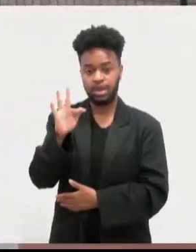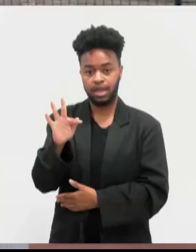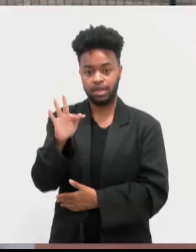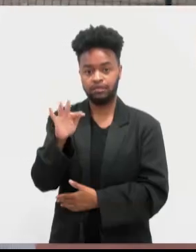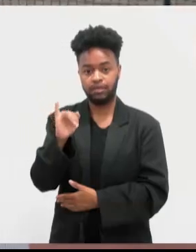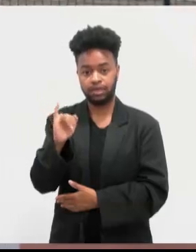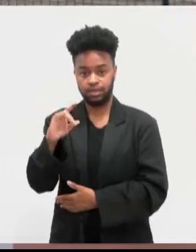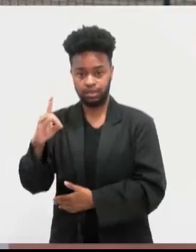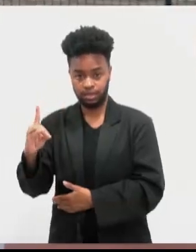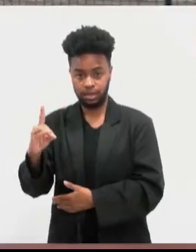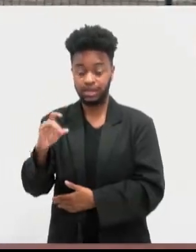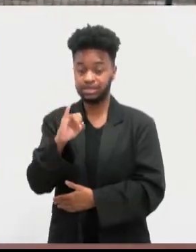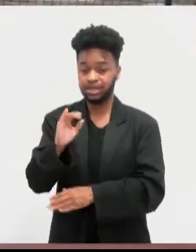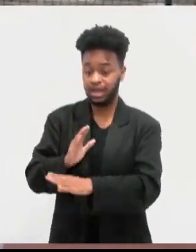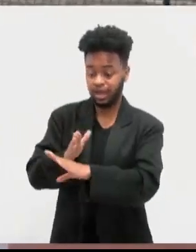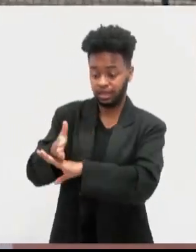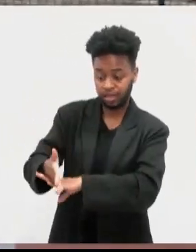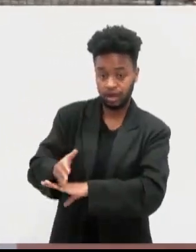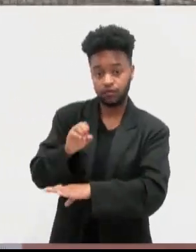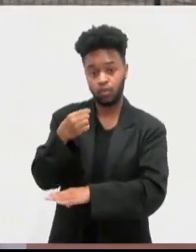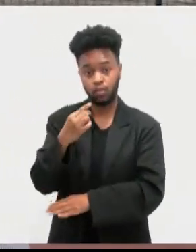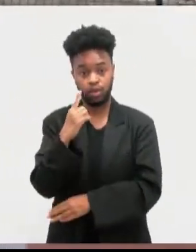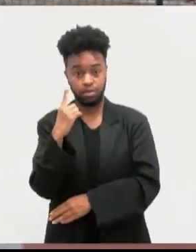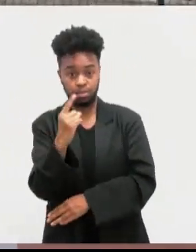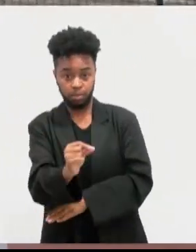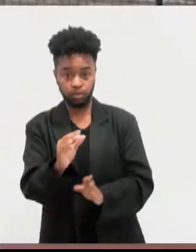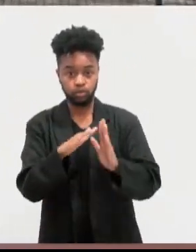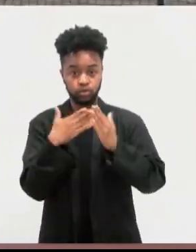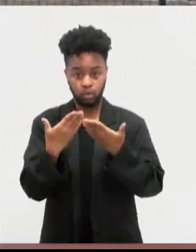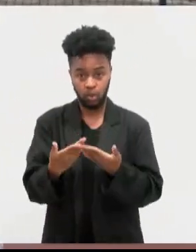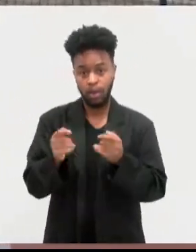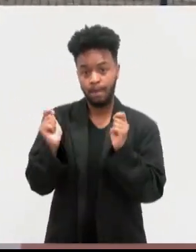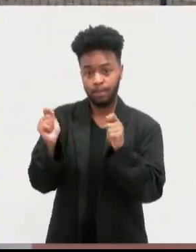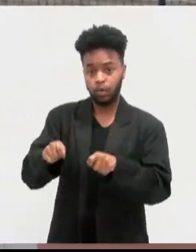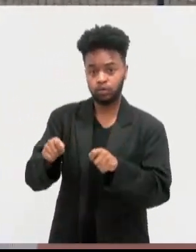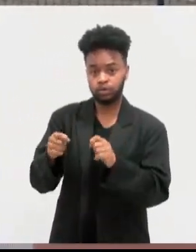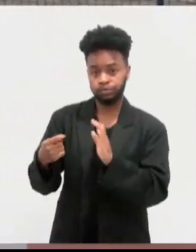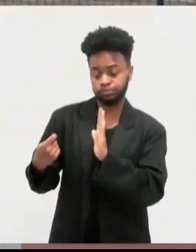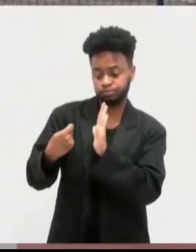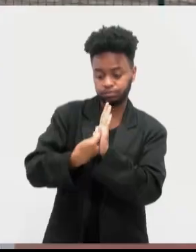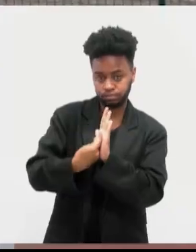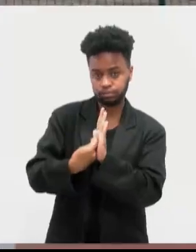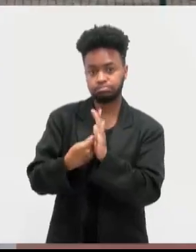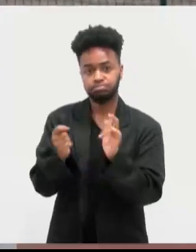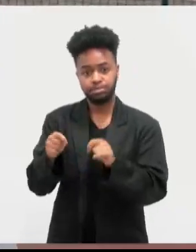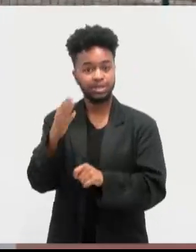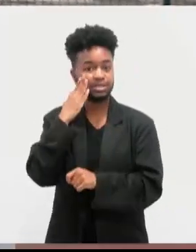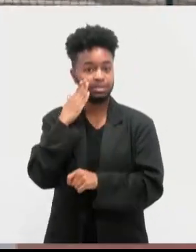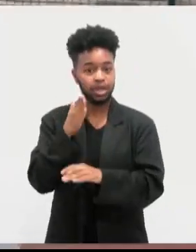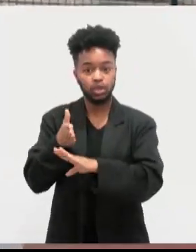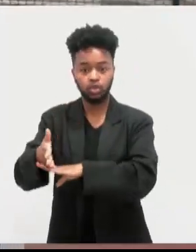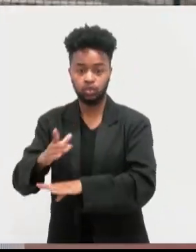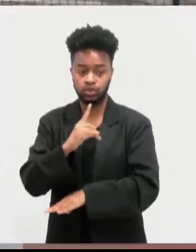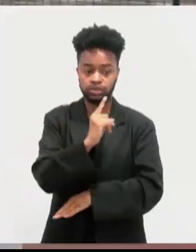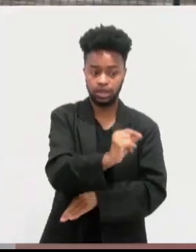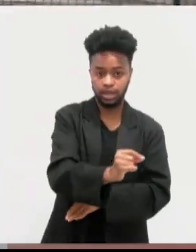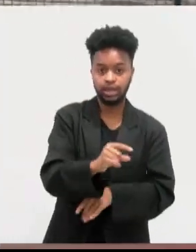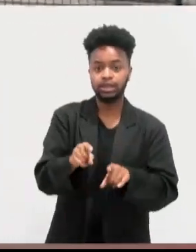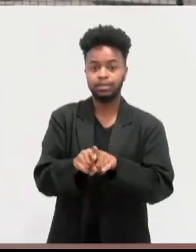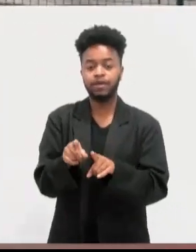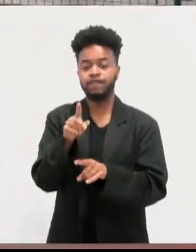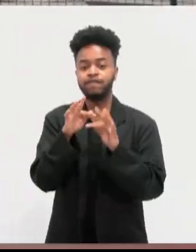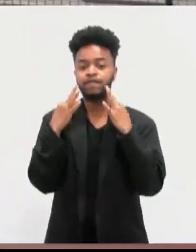você entrava ou saía do colégio, você podia passar esse cartão, ou era reconhecido que você entrou e saía, o pai recebia automaticamente